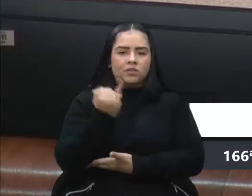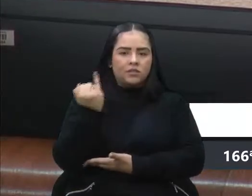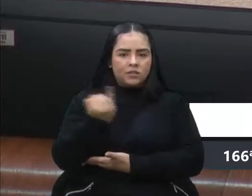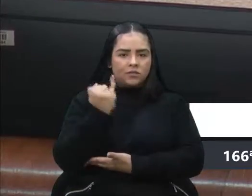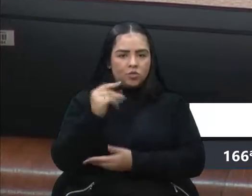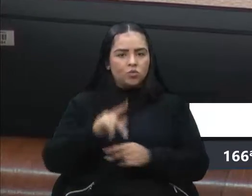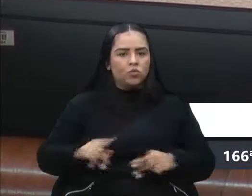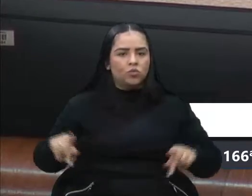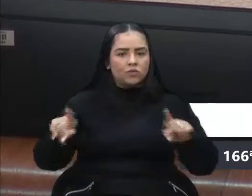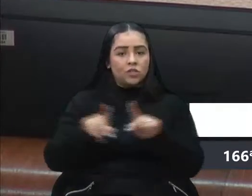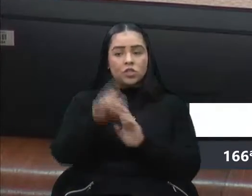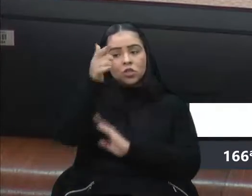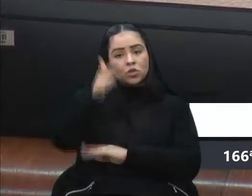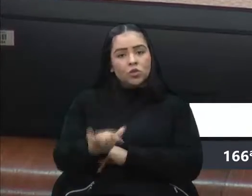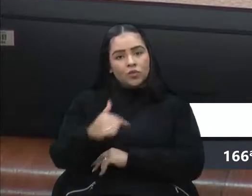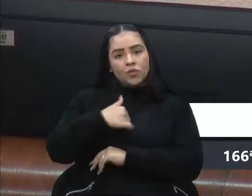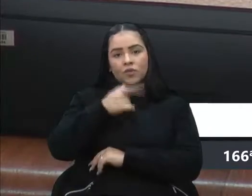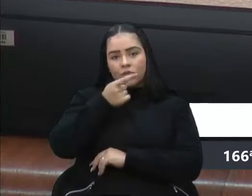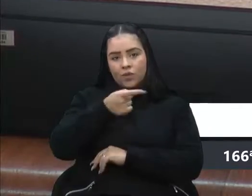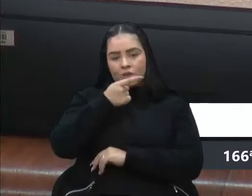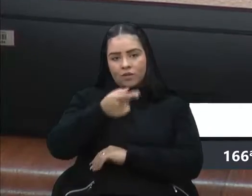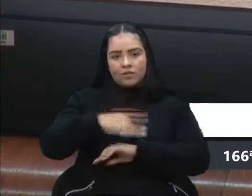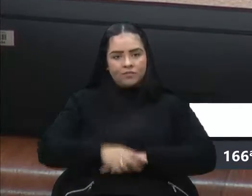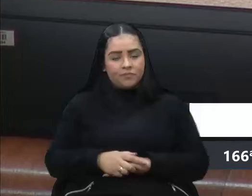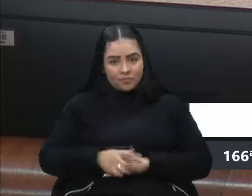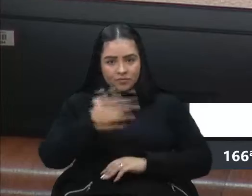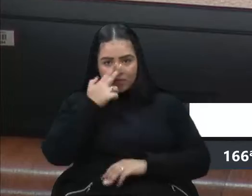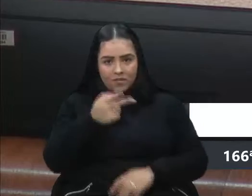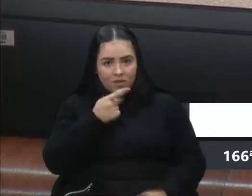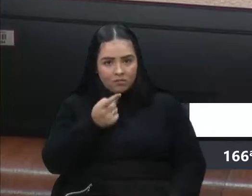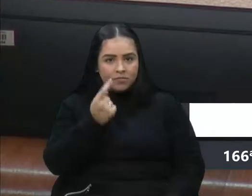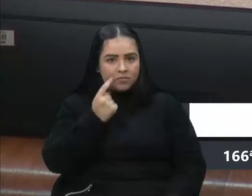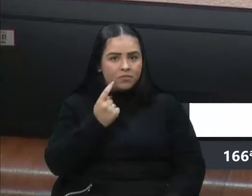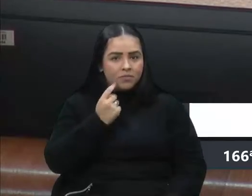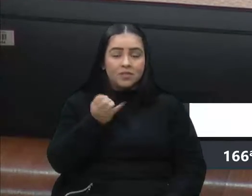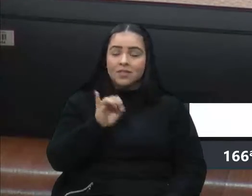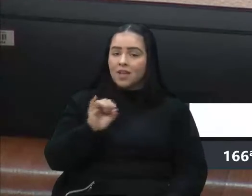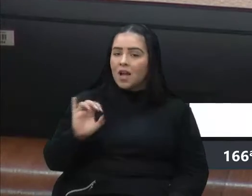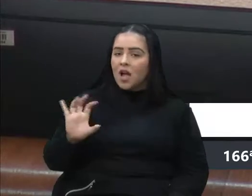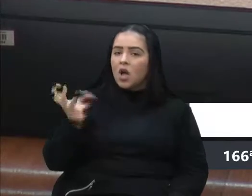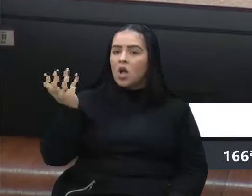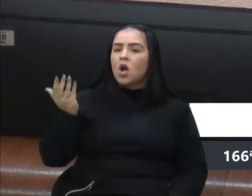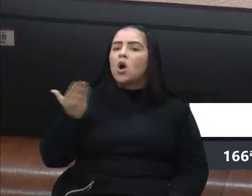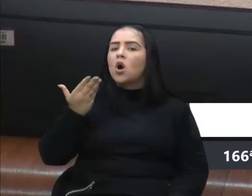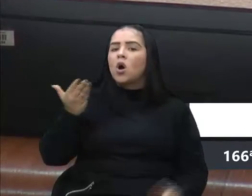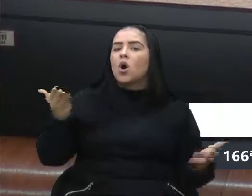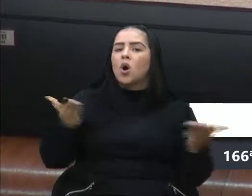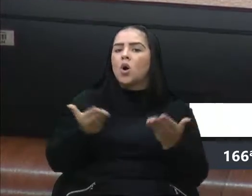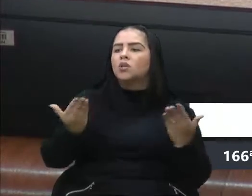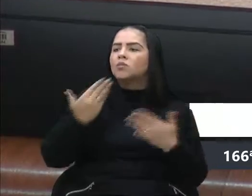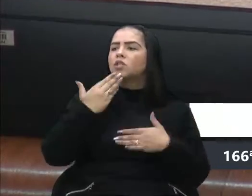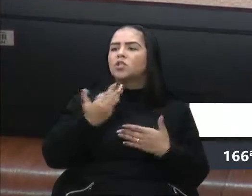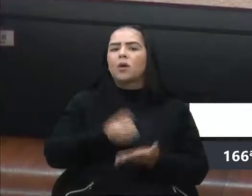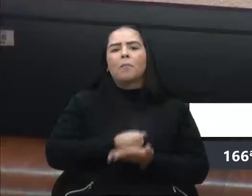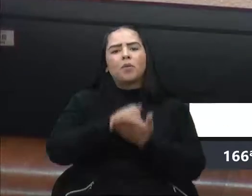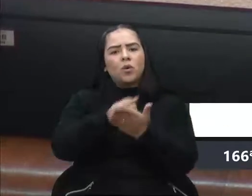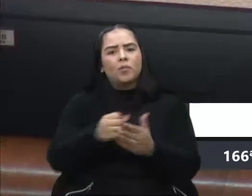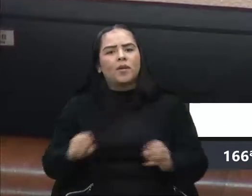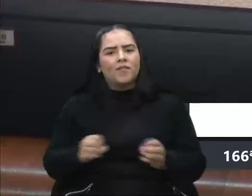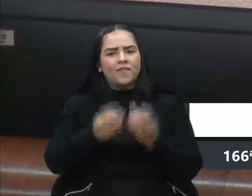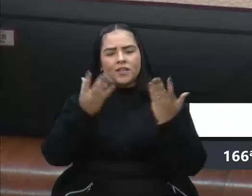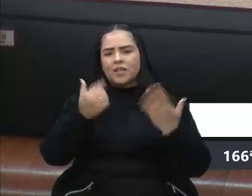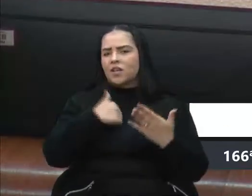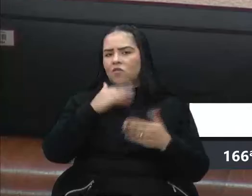e novamente digo, como disse o vereador Wagner Petrini, se viesse hoje um pedido de aporte para a festa,